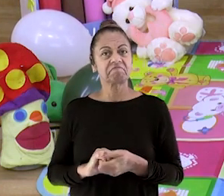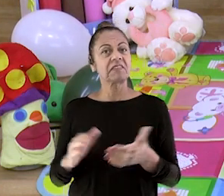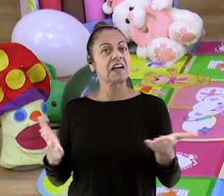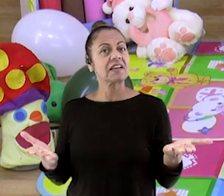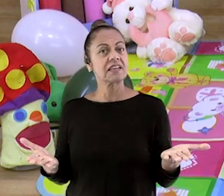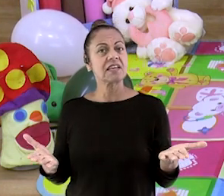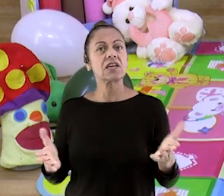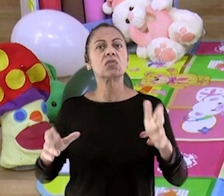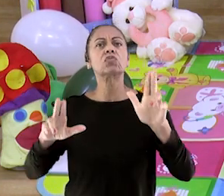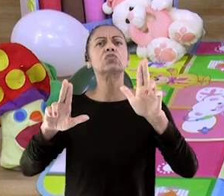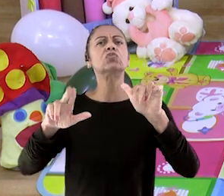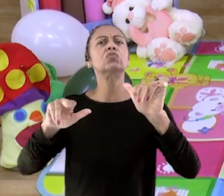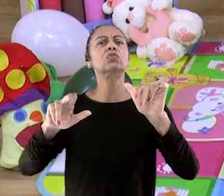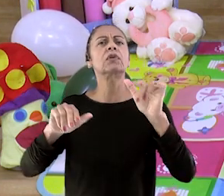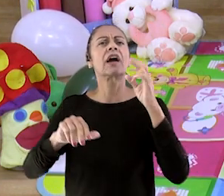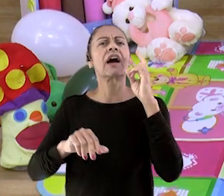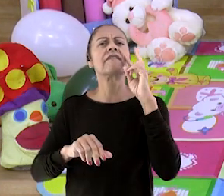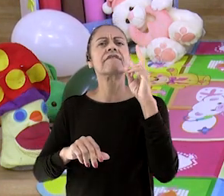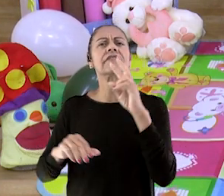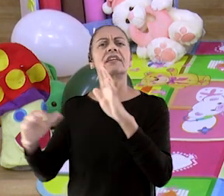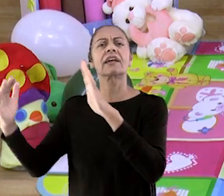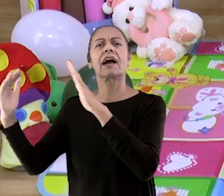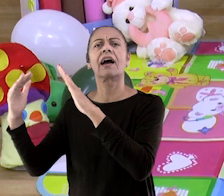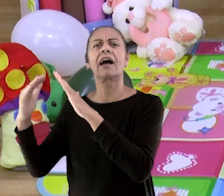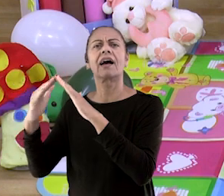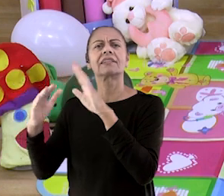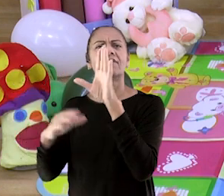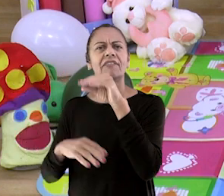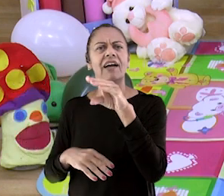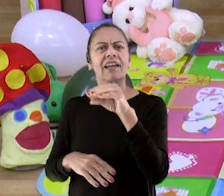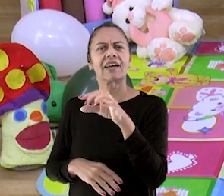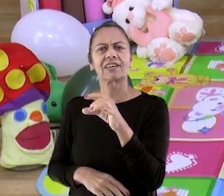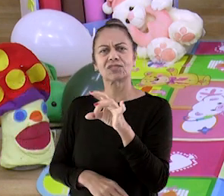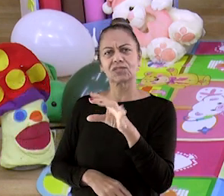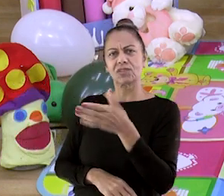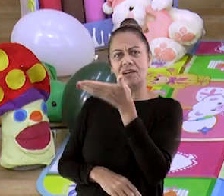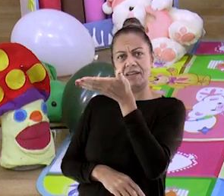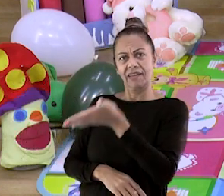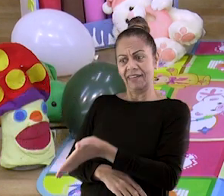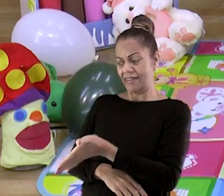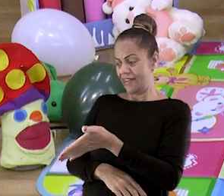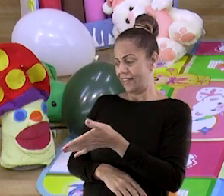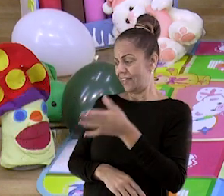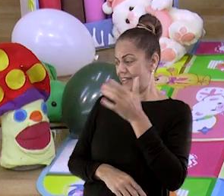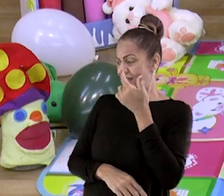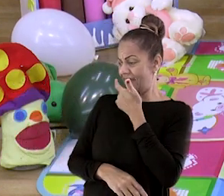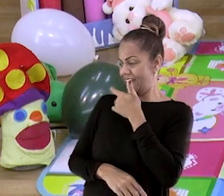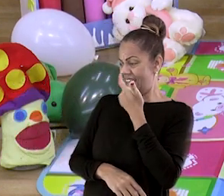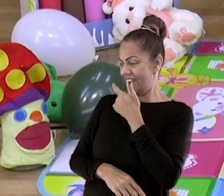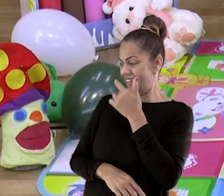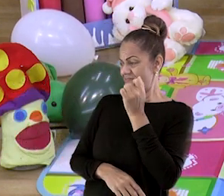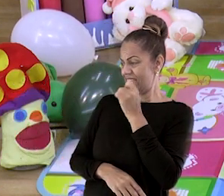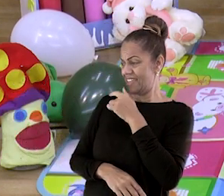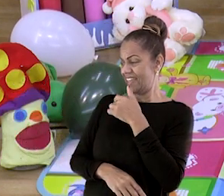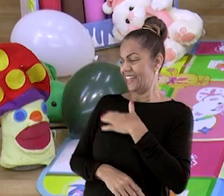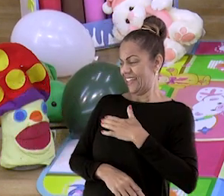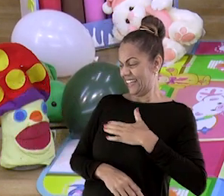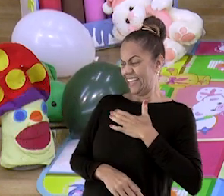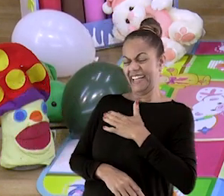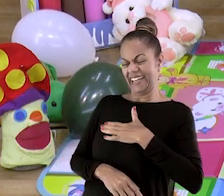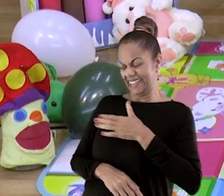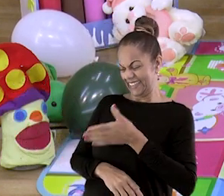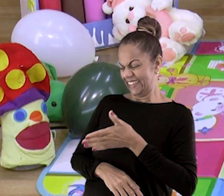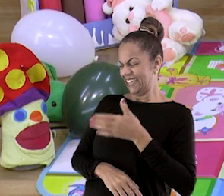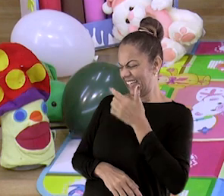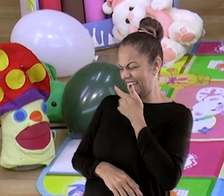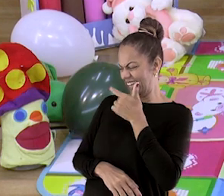eu nunca vi casa a falar só a casa engraçada mesmo gostei dessa